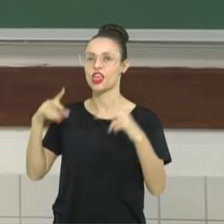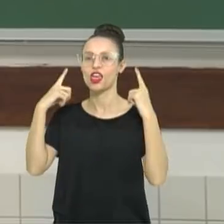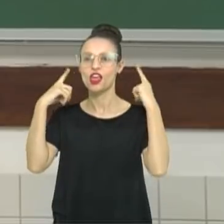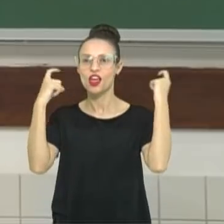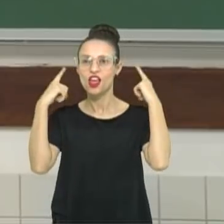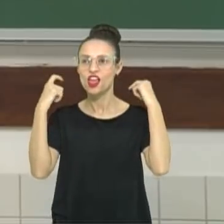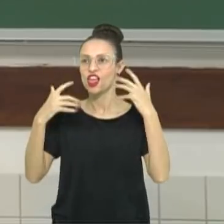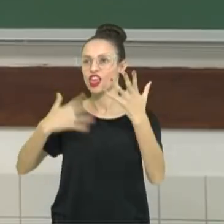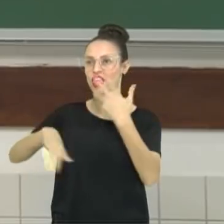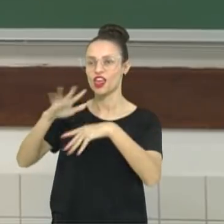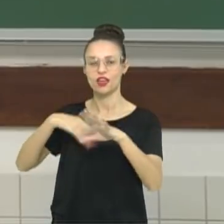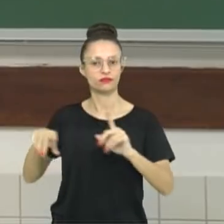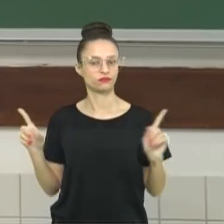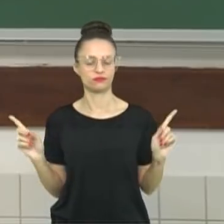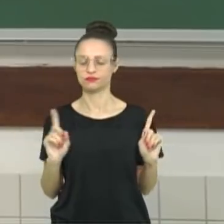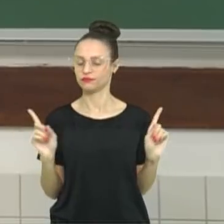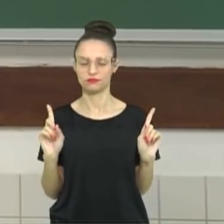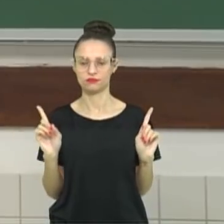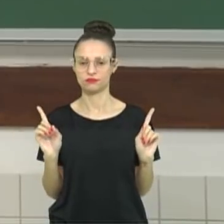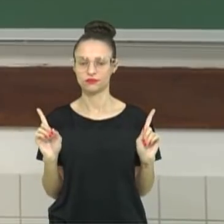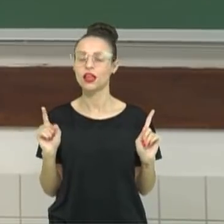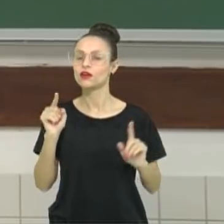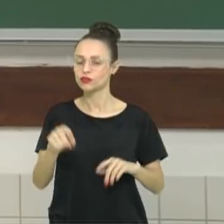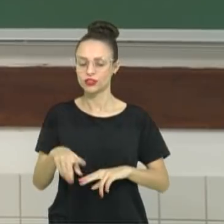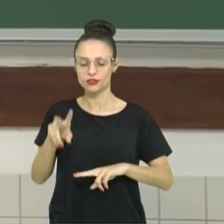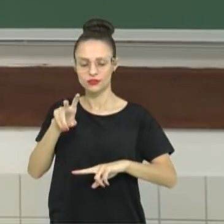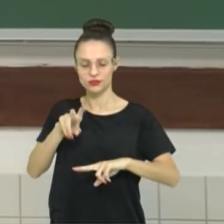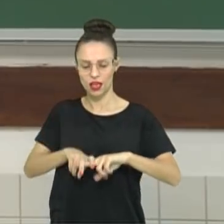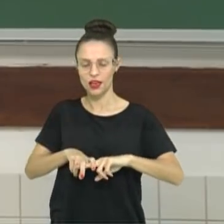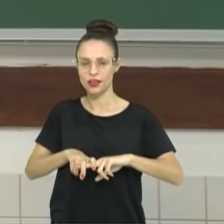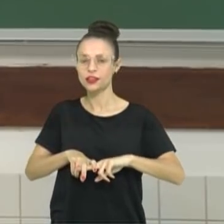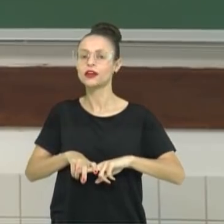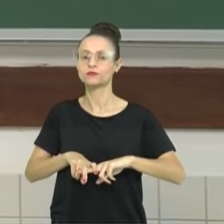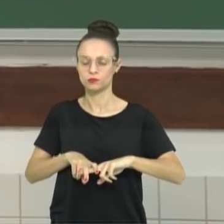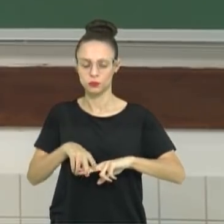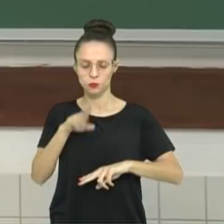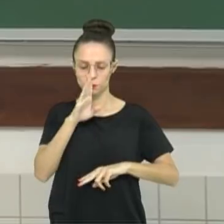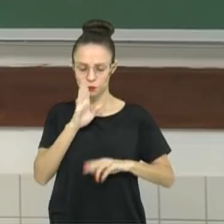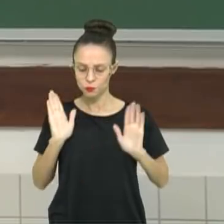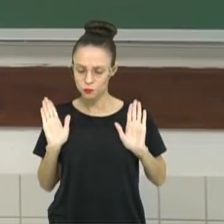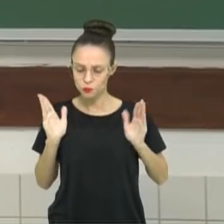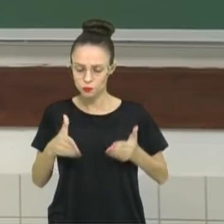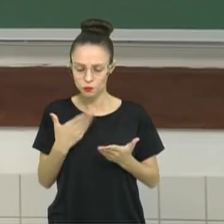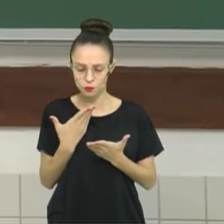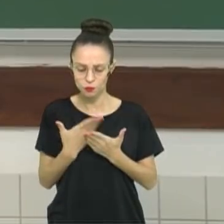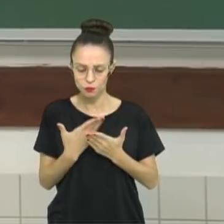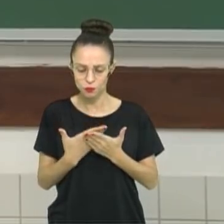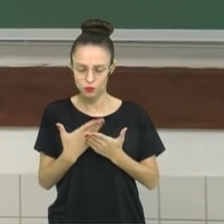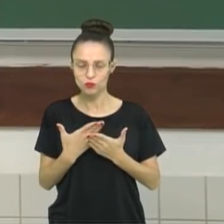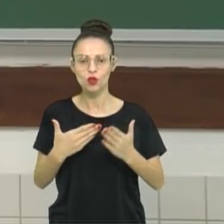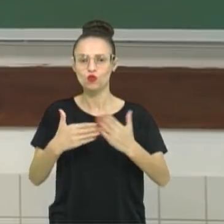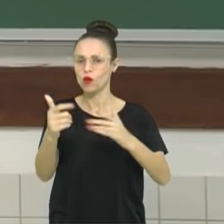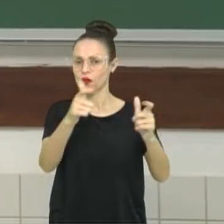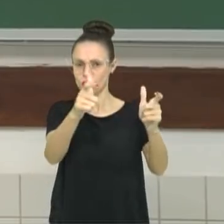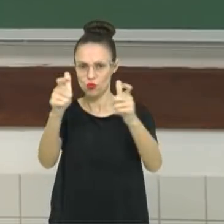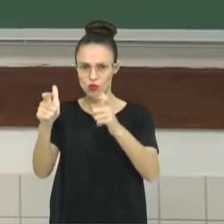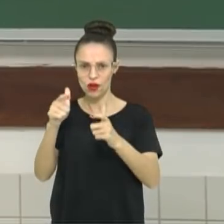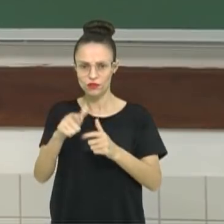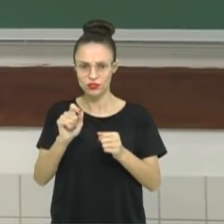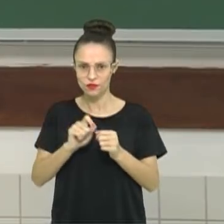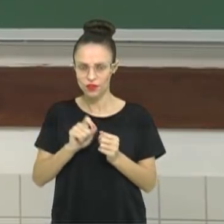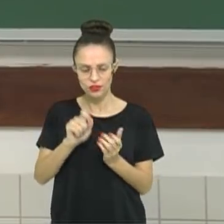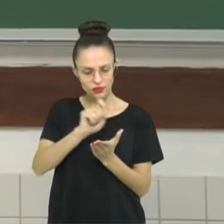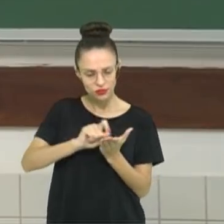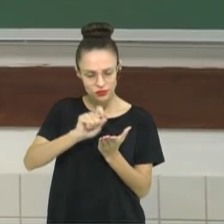com chateação, não. Você senta na sua cadeirinha, no seu espaço de estudo, em qualquer lugar que você produza as